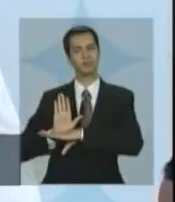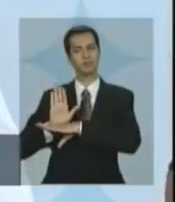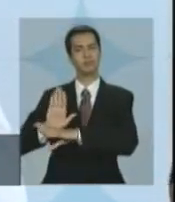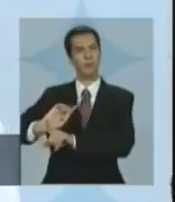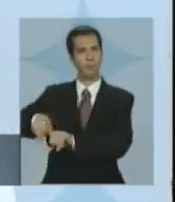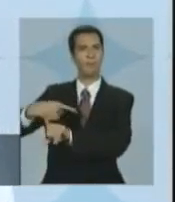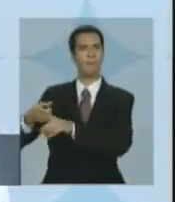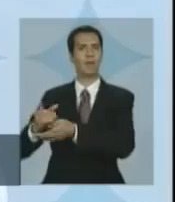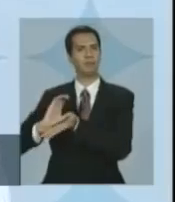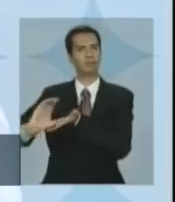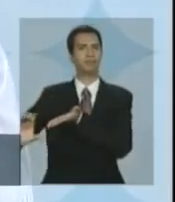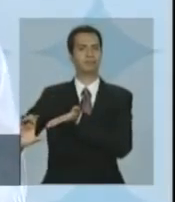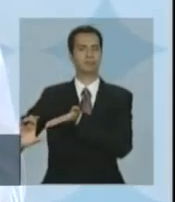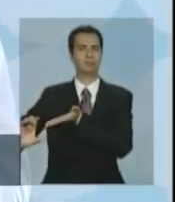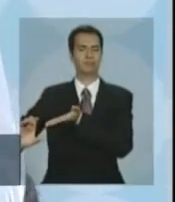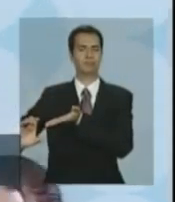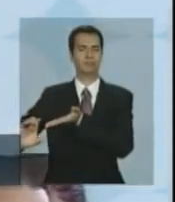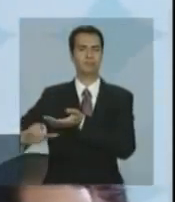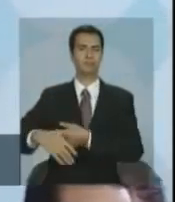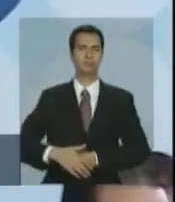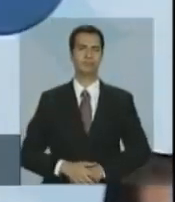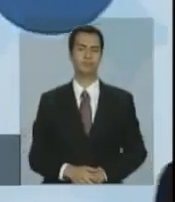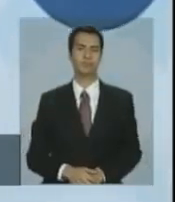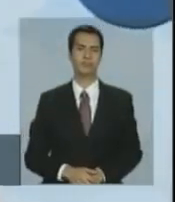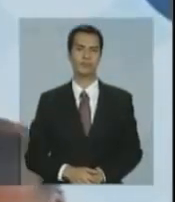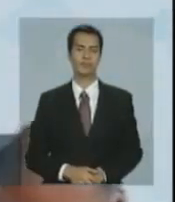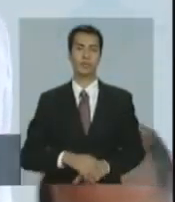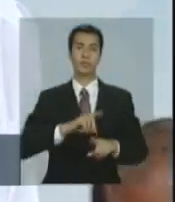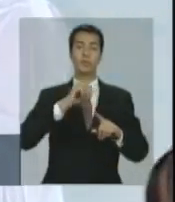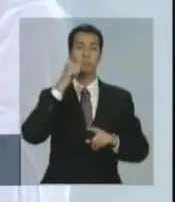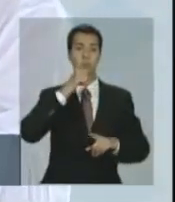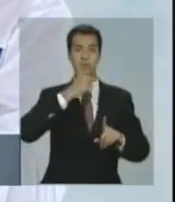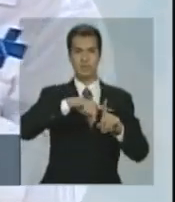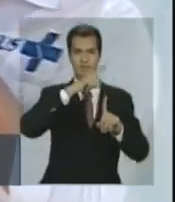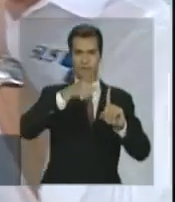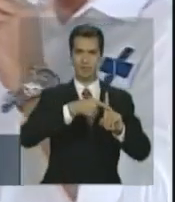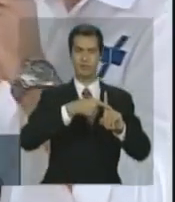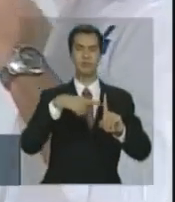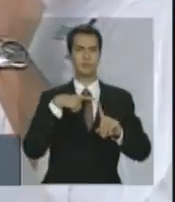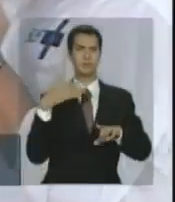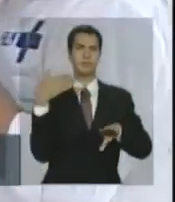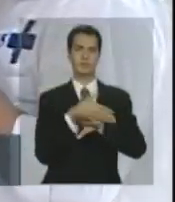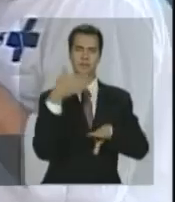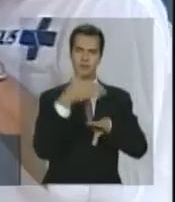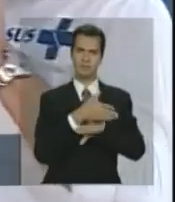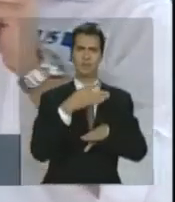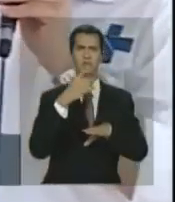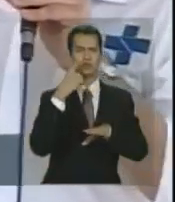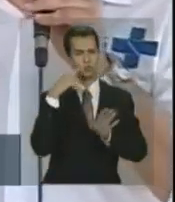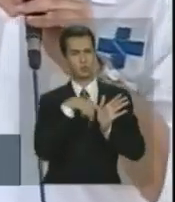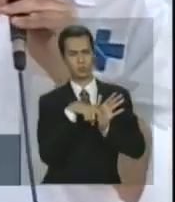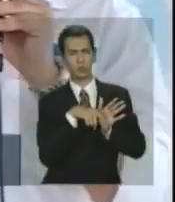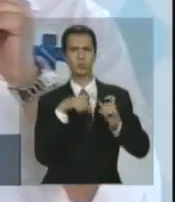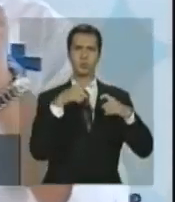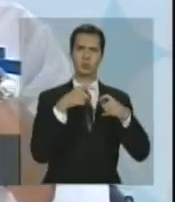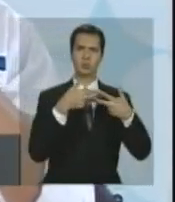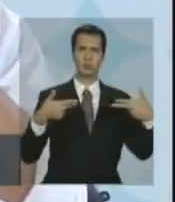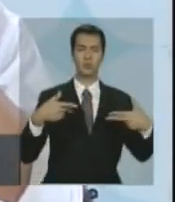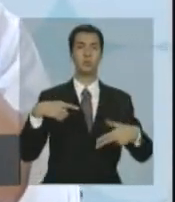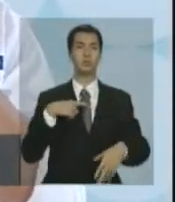dos 3 primeiros meses. As gestantes que fazem todas as consultas, além de ganhar todo o transporte do